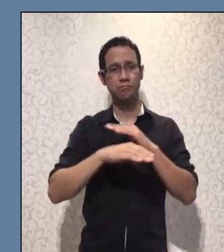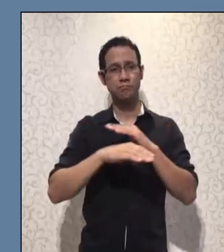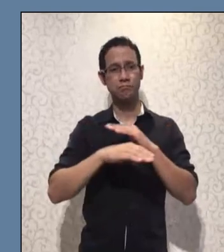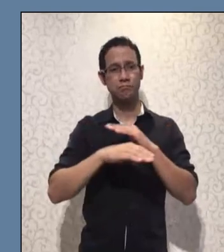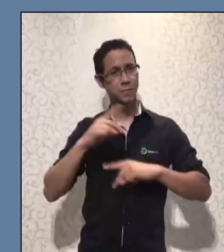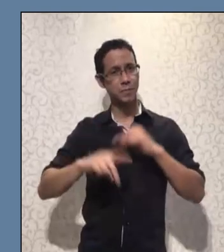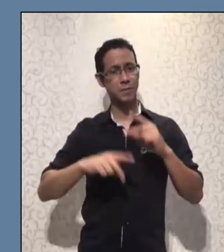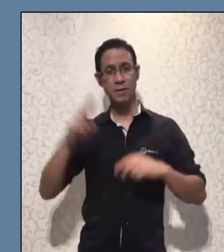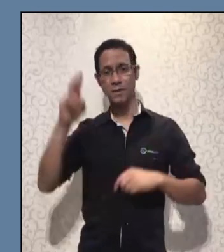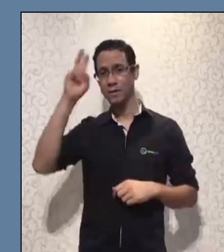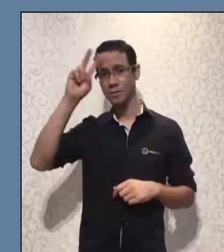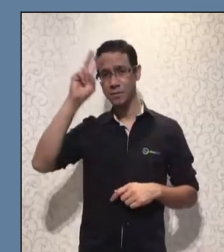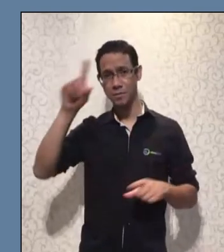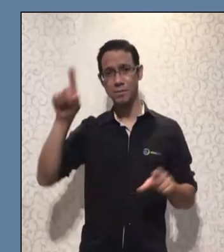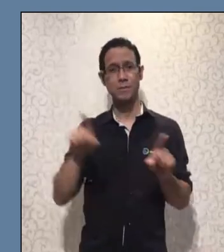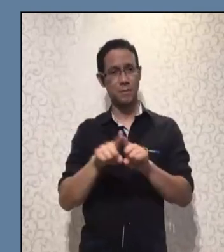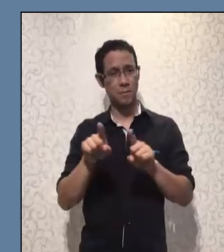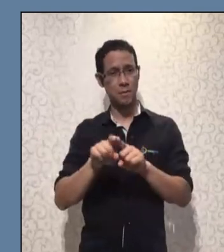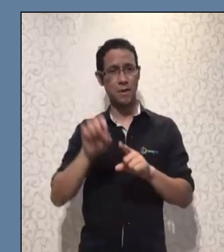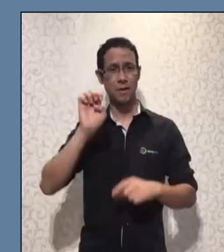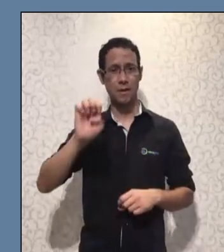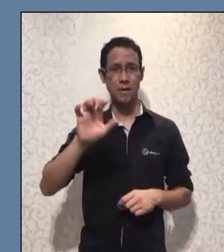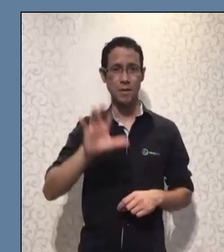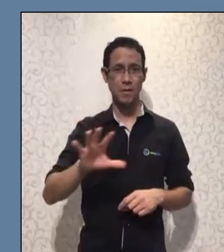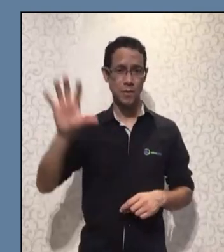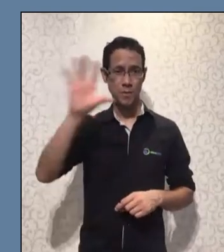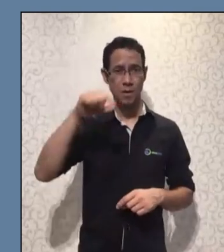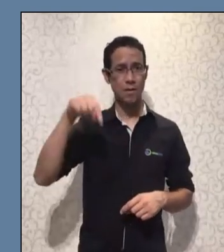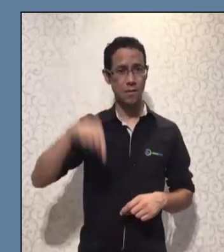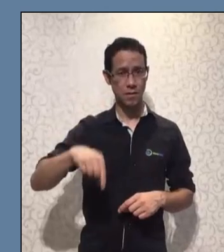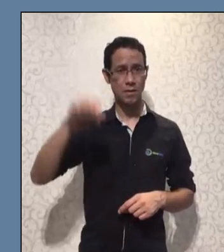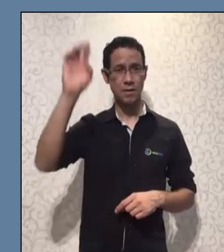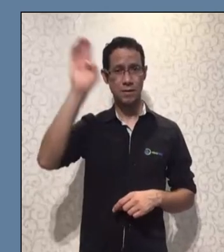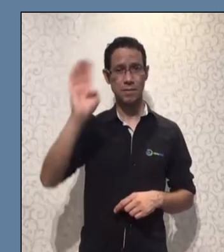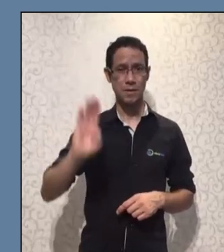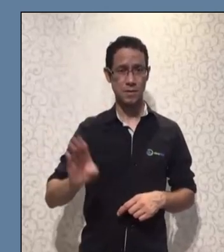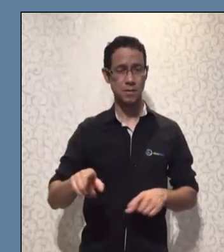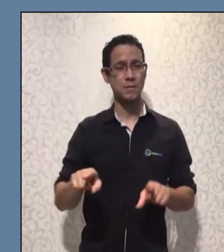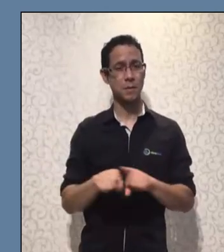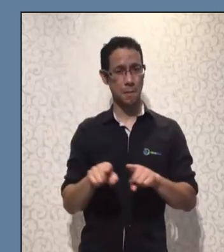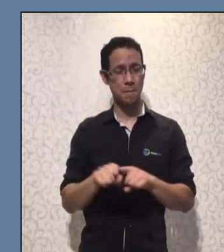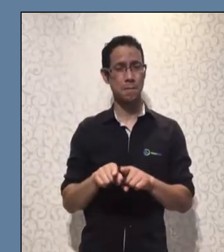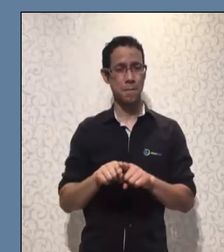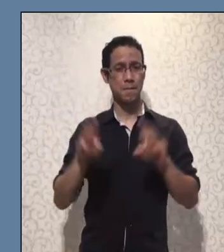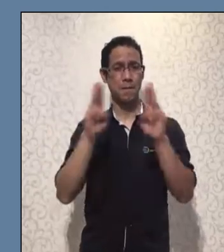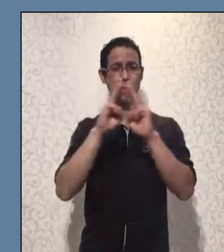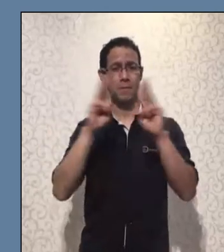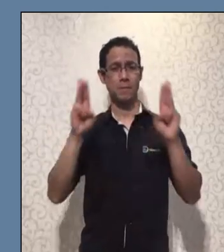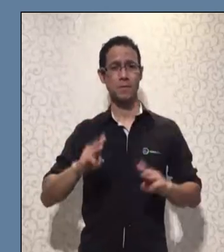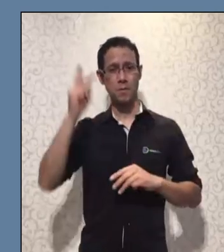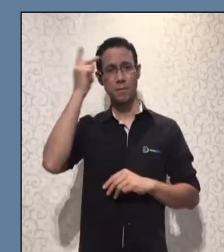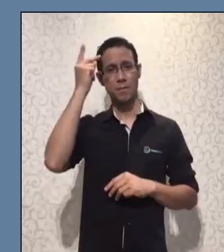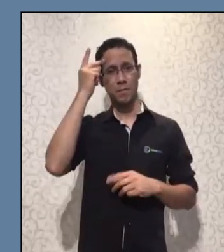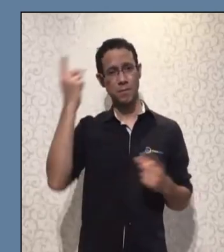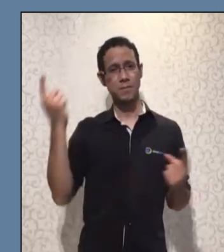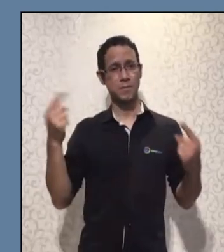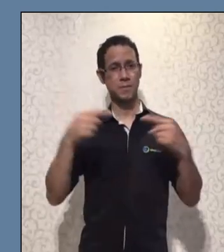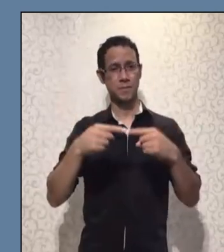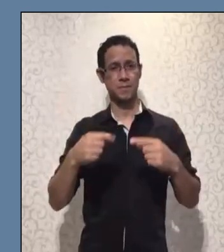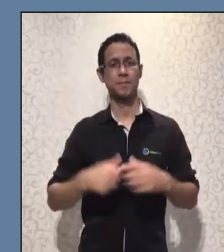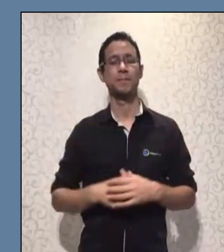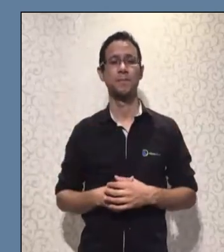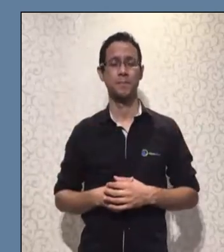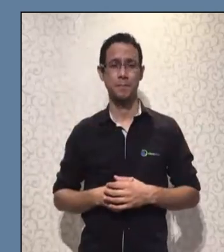história, inclusive, na Europa e aqui no Brasil. Acho que o Museu Paulista é um modelo muito nessa linha, mas